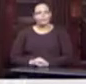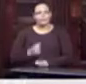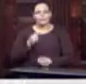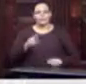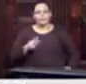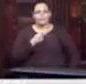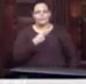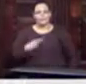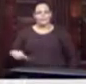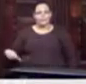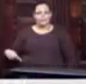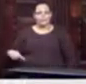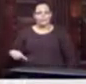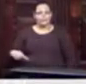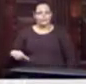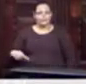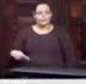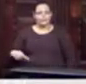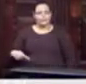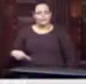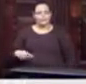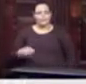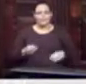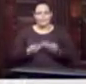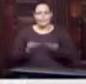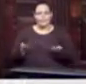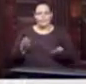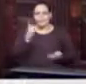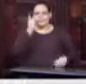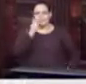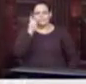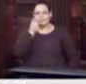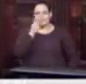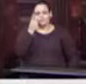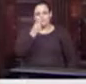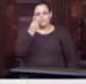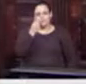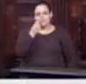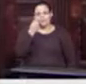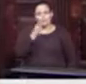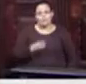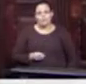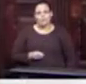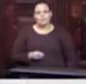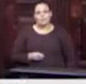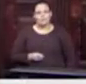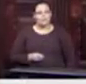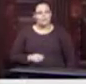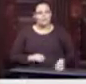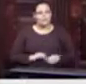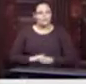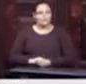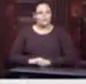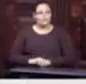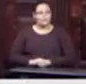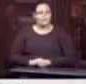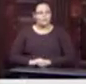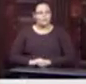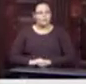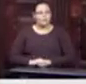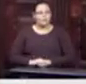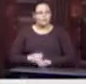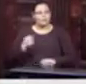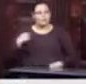senhor presidente, senhoras e senhores deputados. Na verdade, senhor presidente,